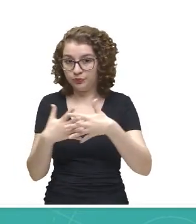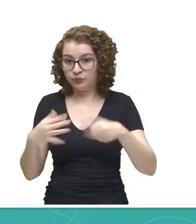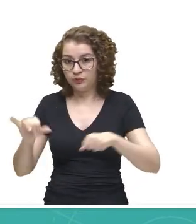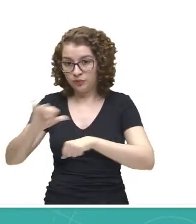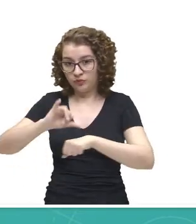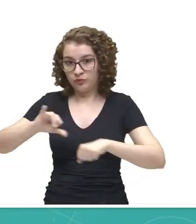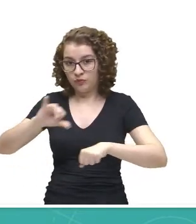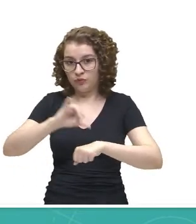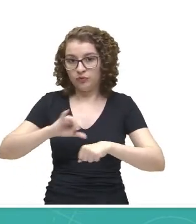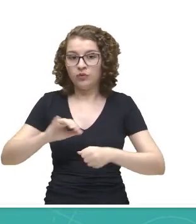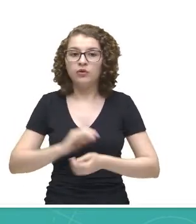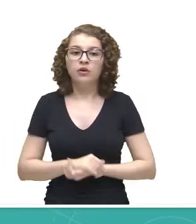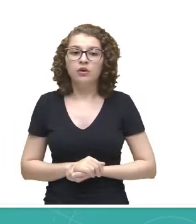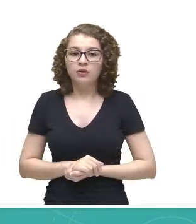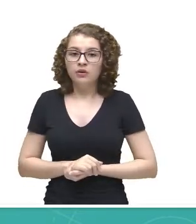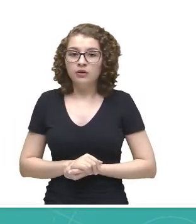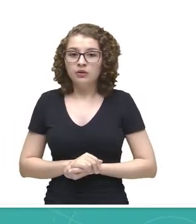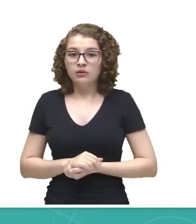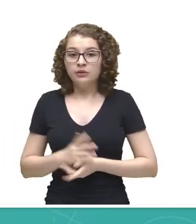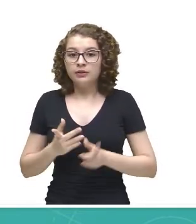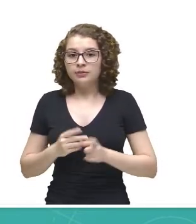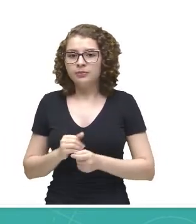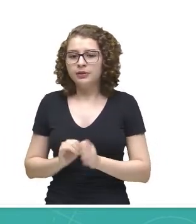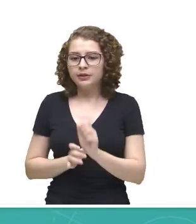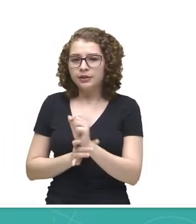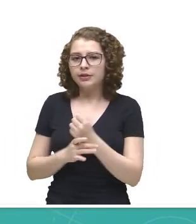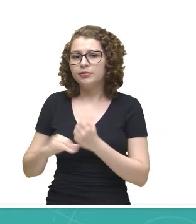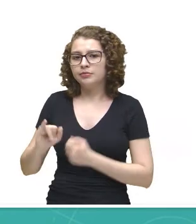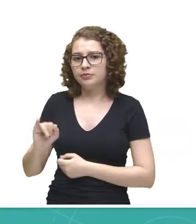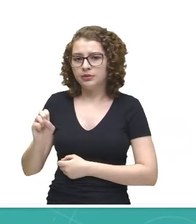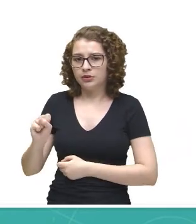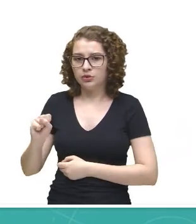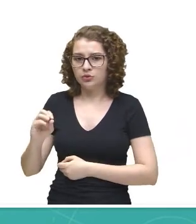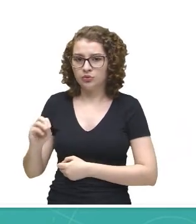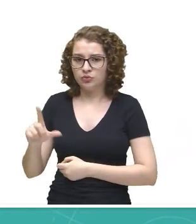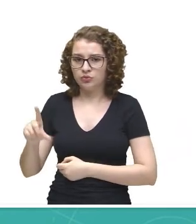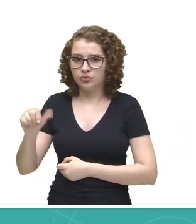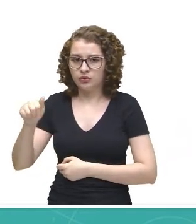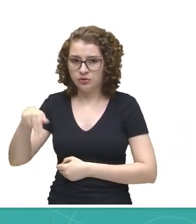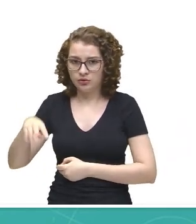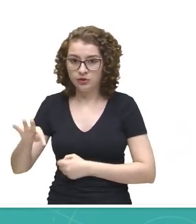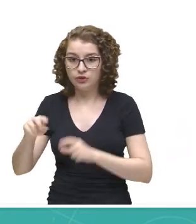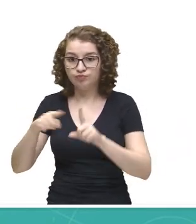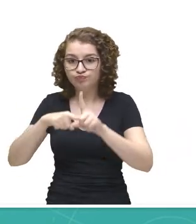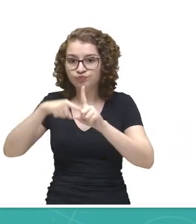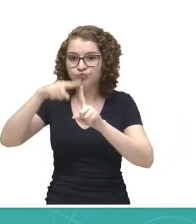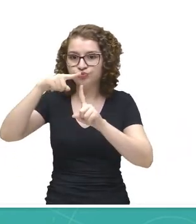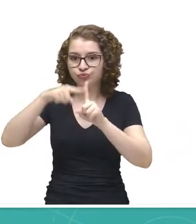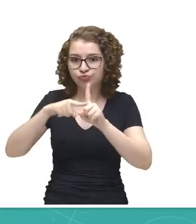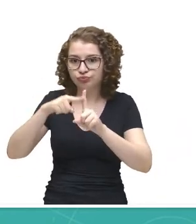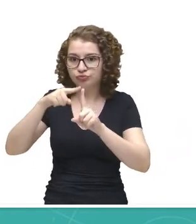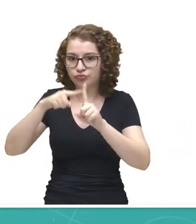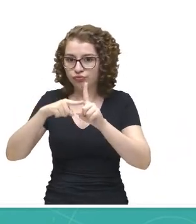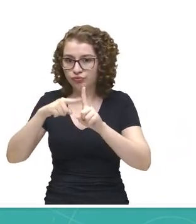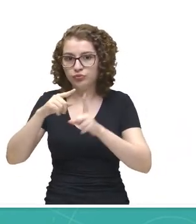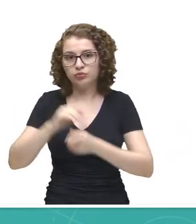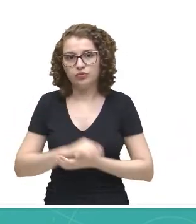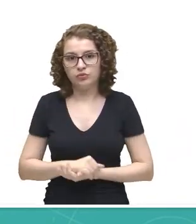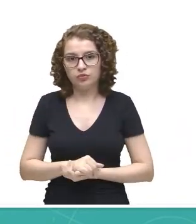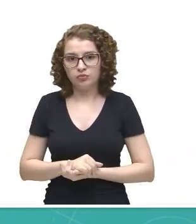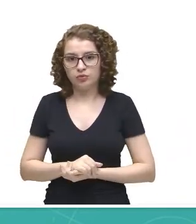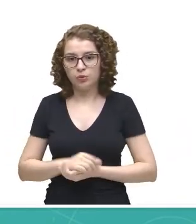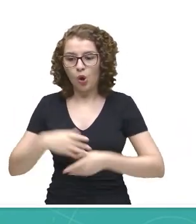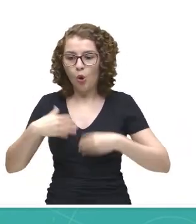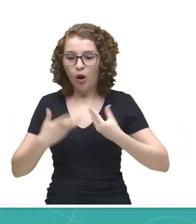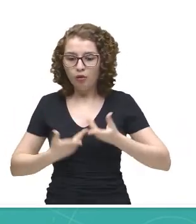Ele atua também como isolante térmico, está relacionado ali com a temperatura do organismo, né?